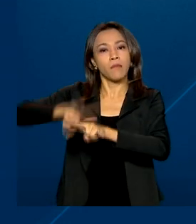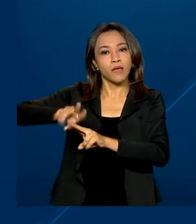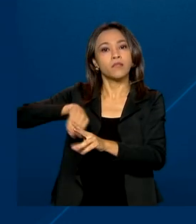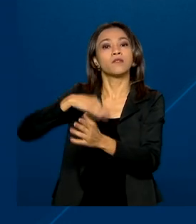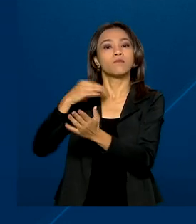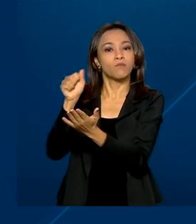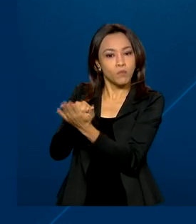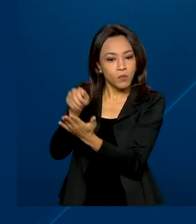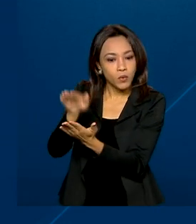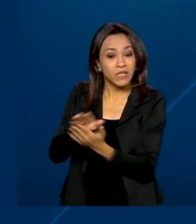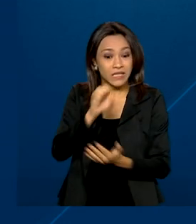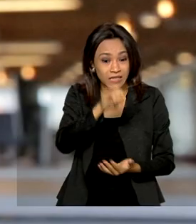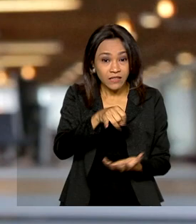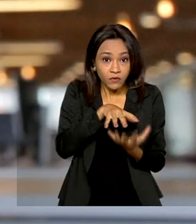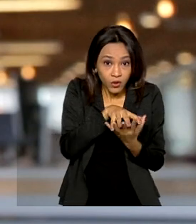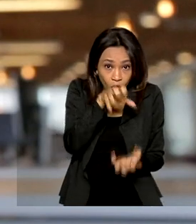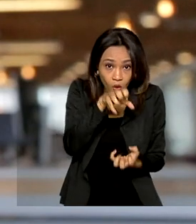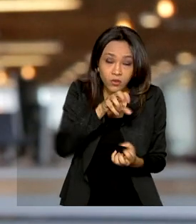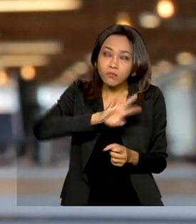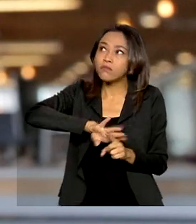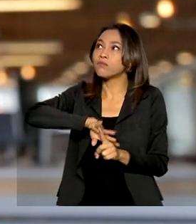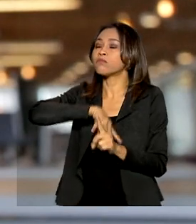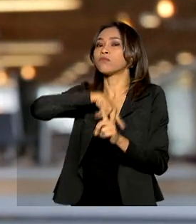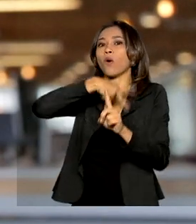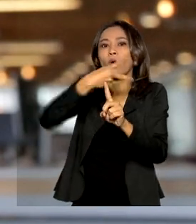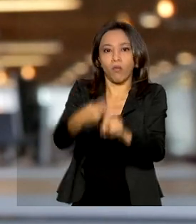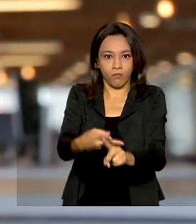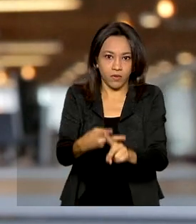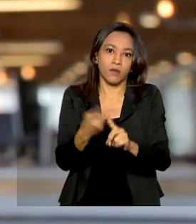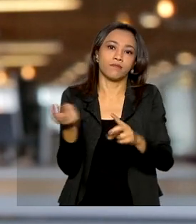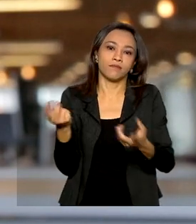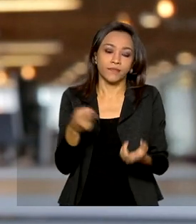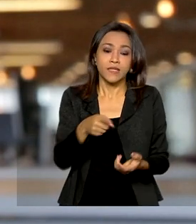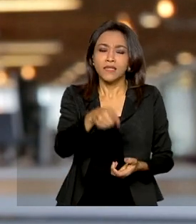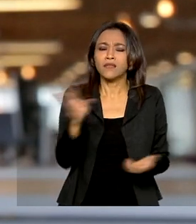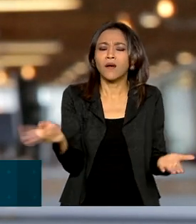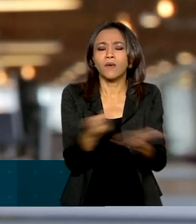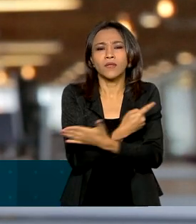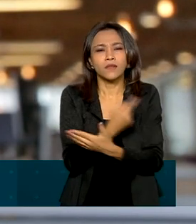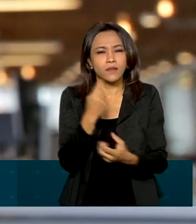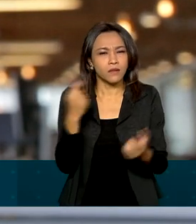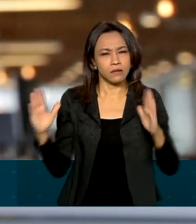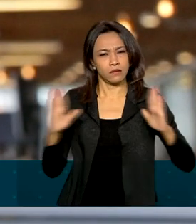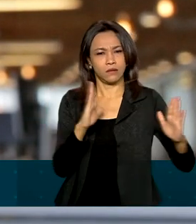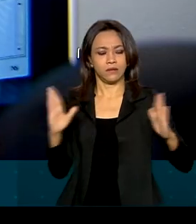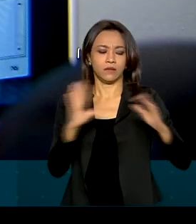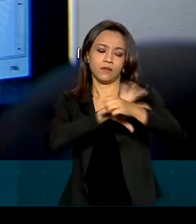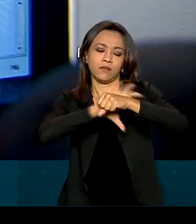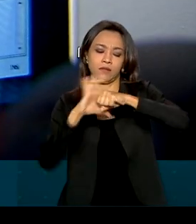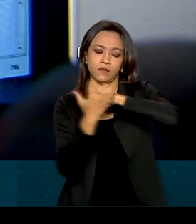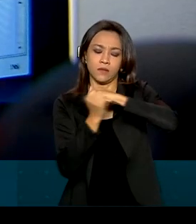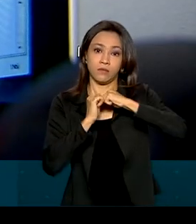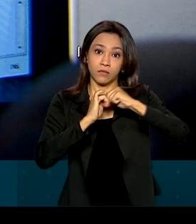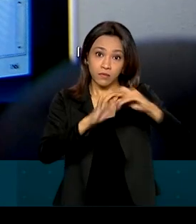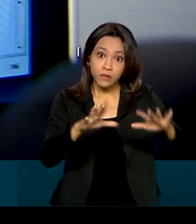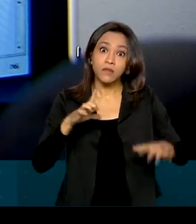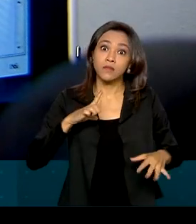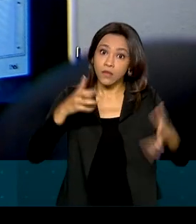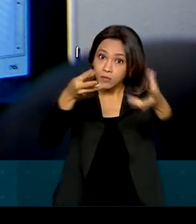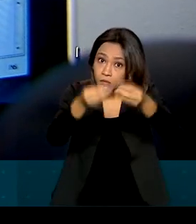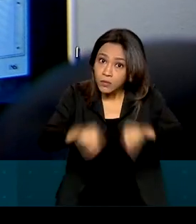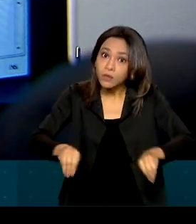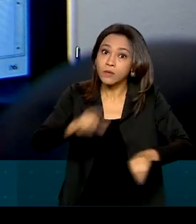foi idosa a pena pode dobrar esse tipo de crime ficou muito mais comum com a pandemia da cozinha de 19 e tem causado